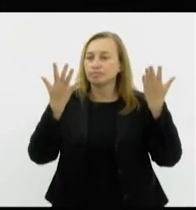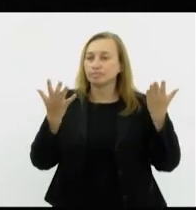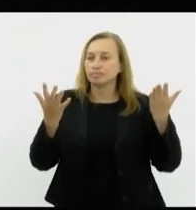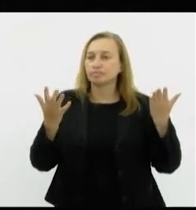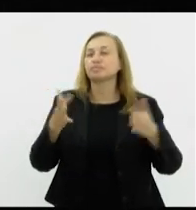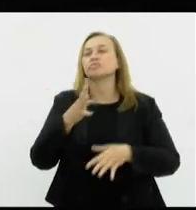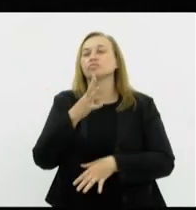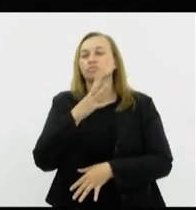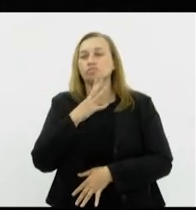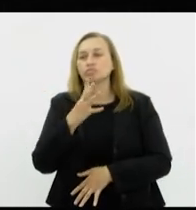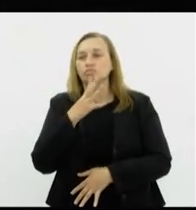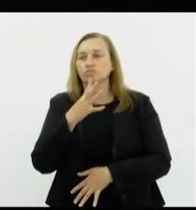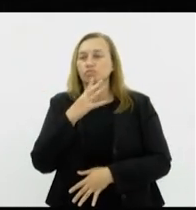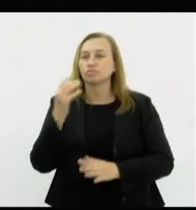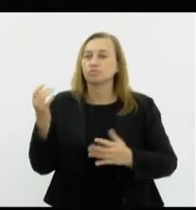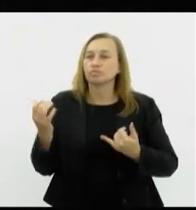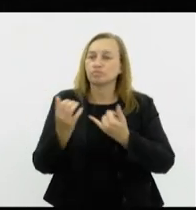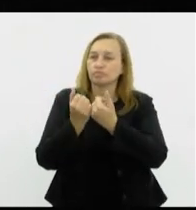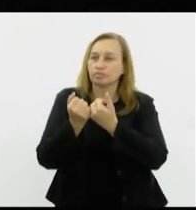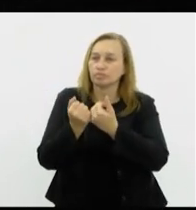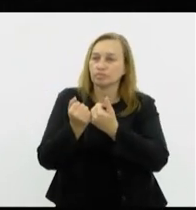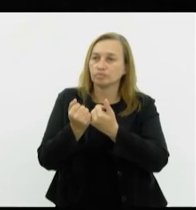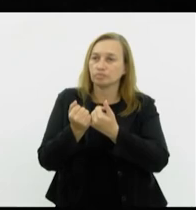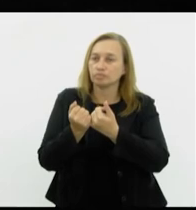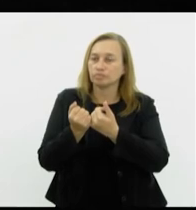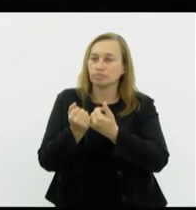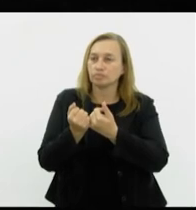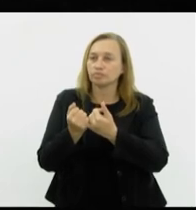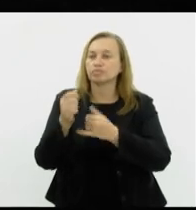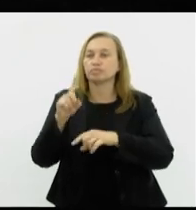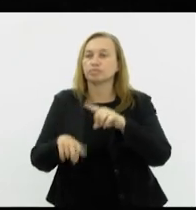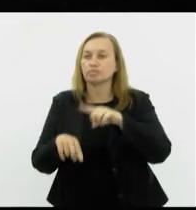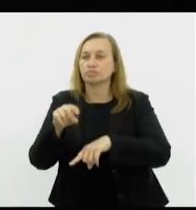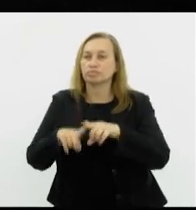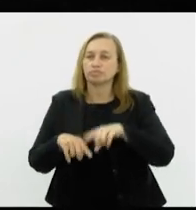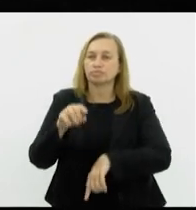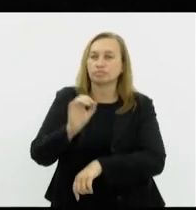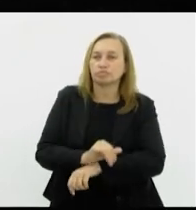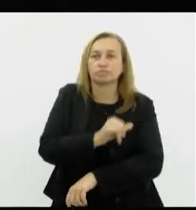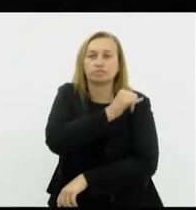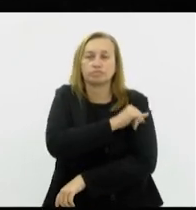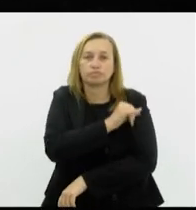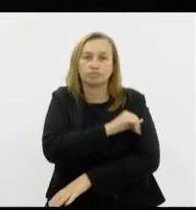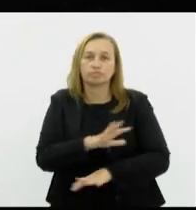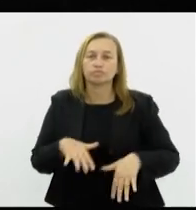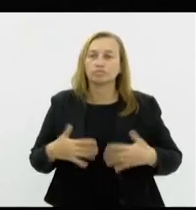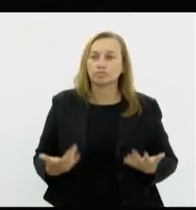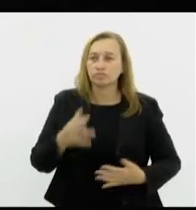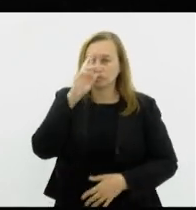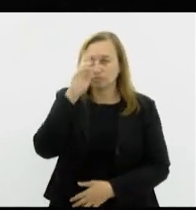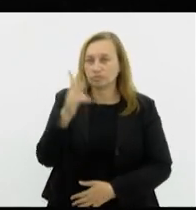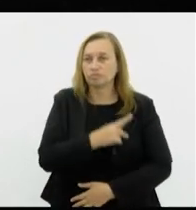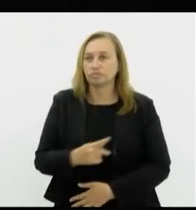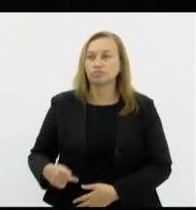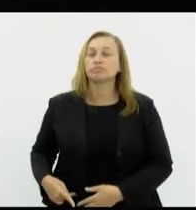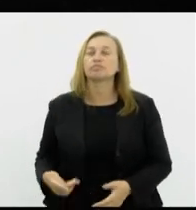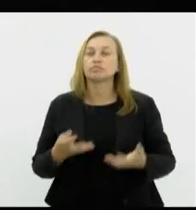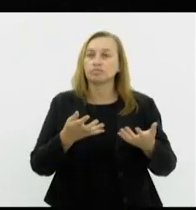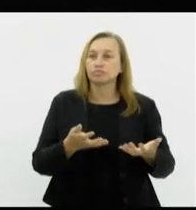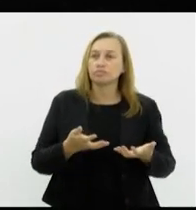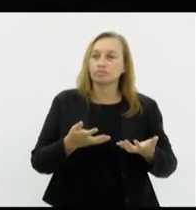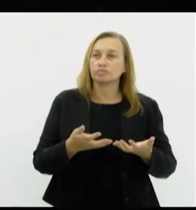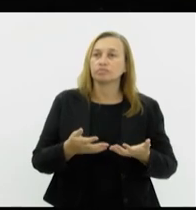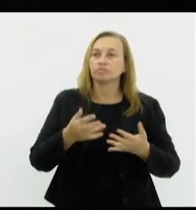ser reconhecida como patrimônio imaterial do Estado do Rio de Janeiro. Então, presidenta, quero deixar aqui o